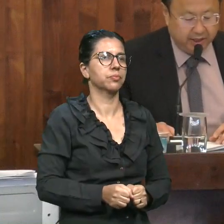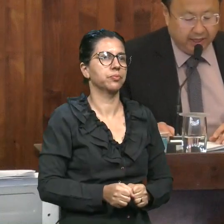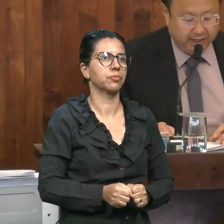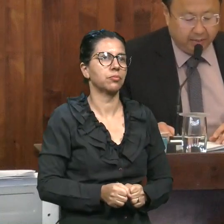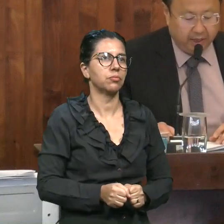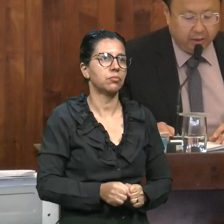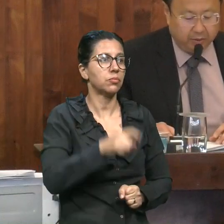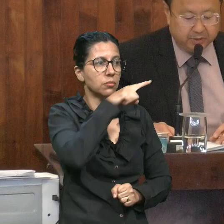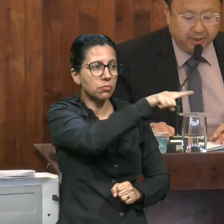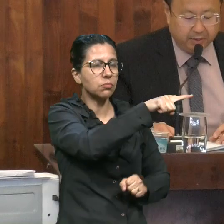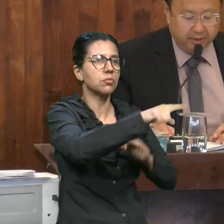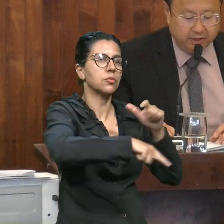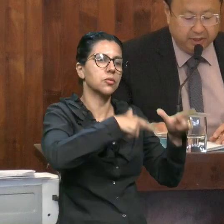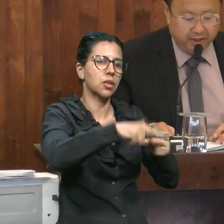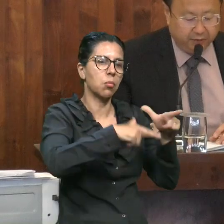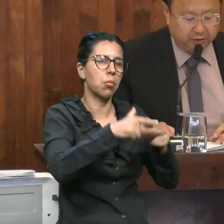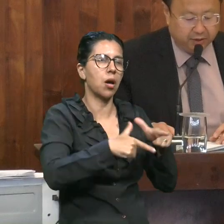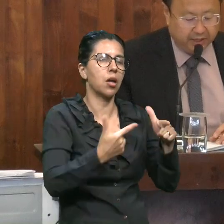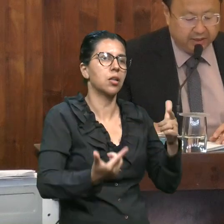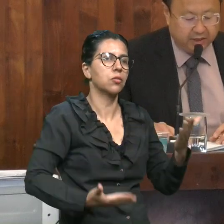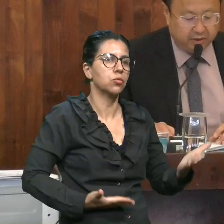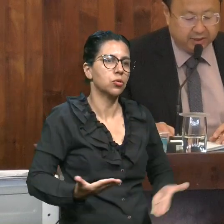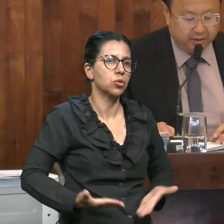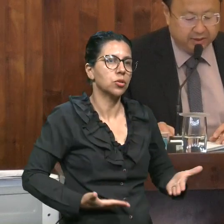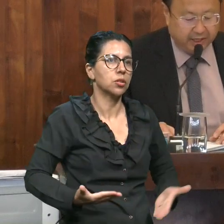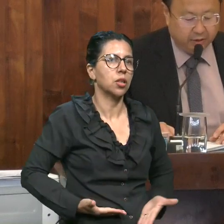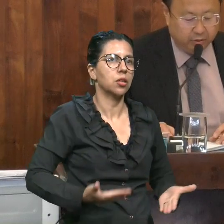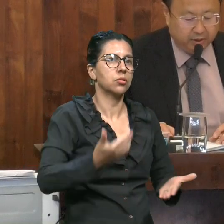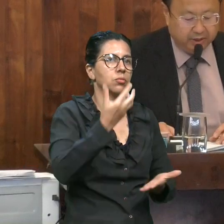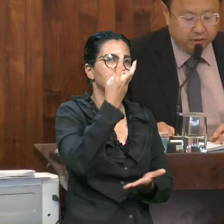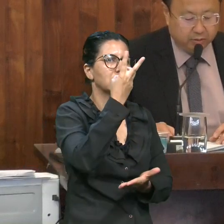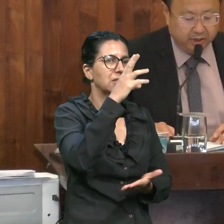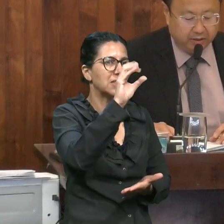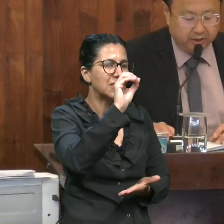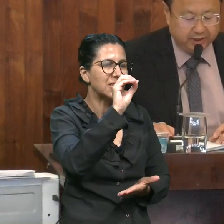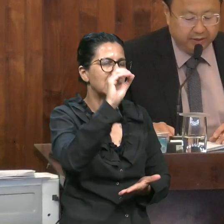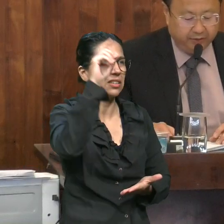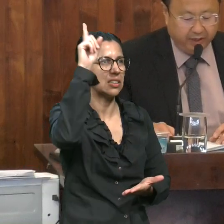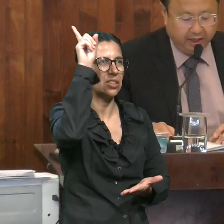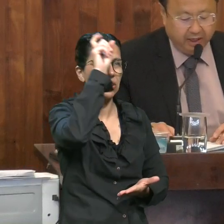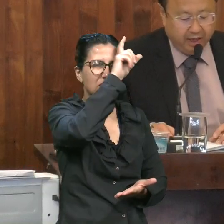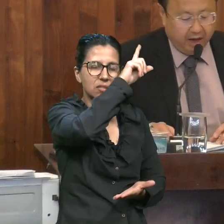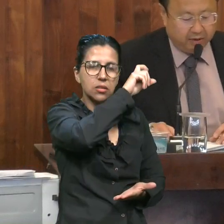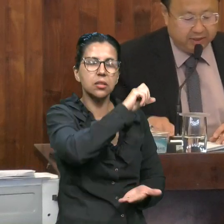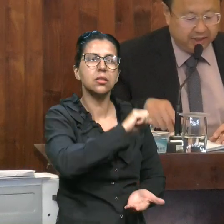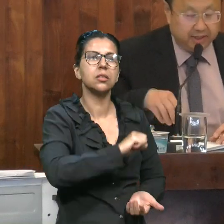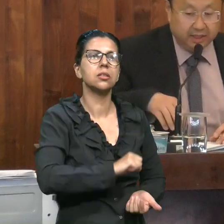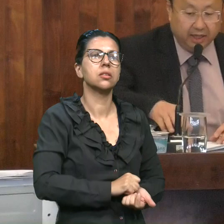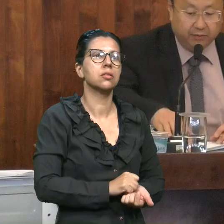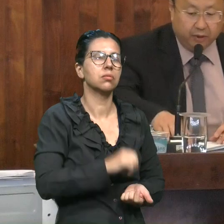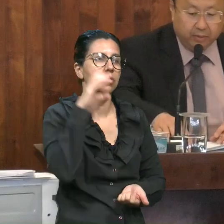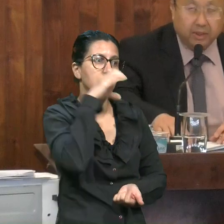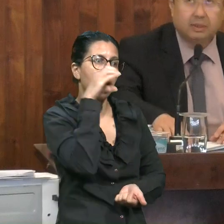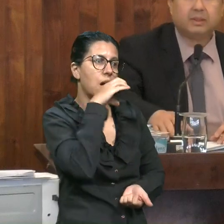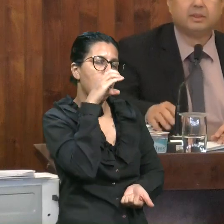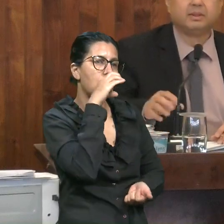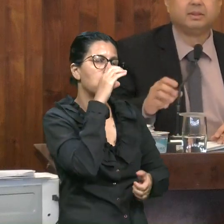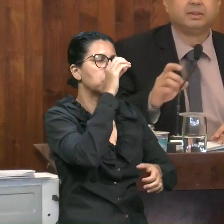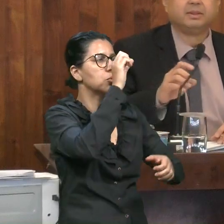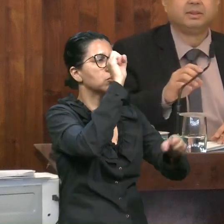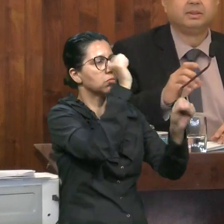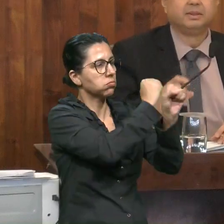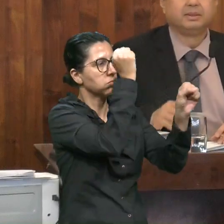Ressaltamos que lá trabalham aproximadamente 30 funcionários em situação insalubre e desumana, o que significa a urgência da reforma.